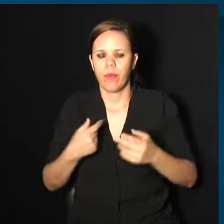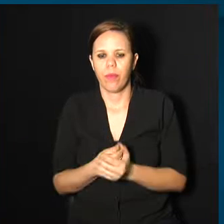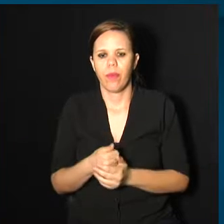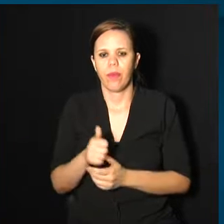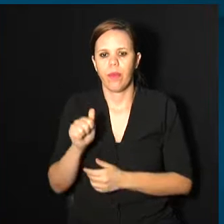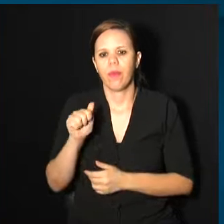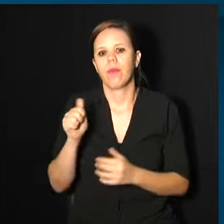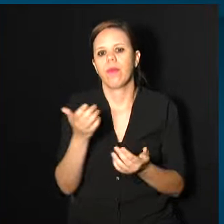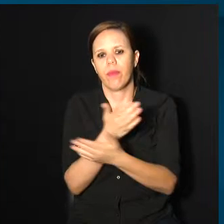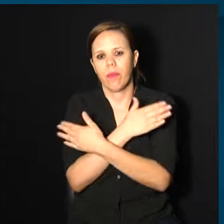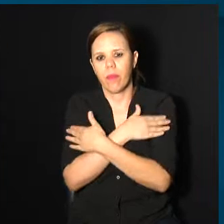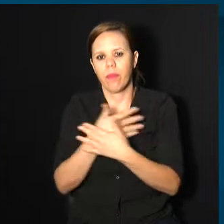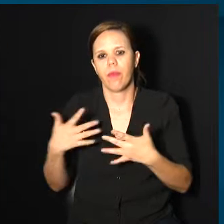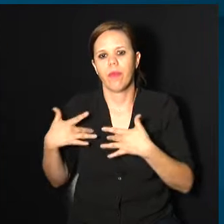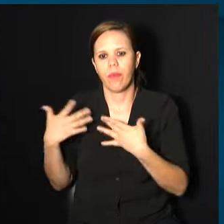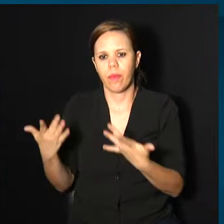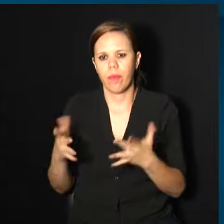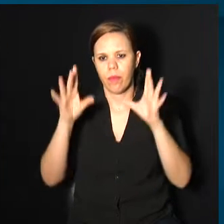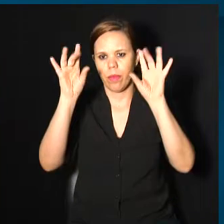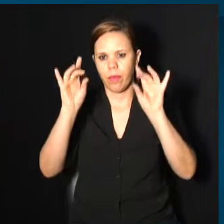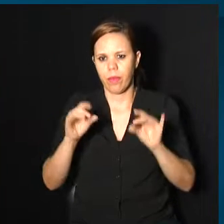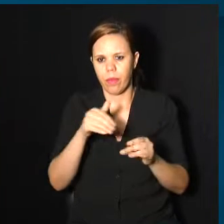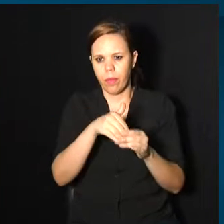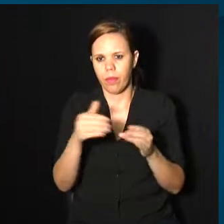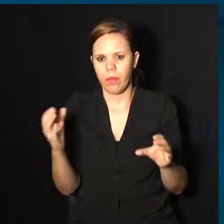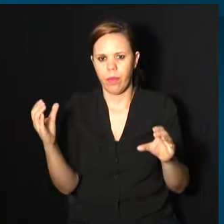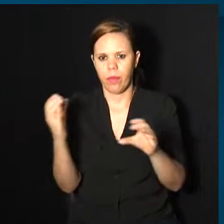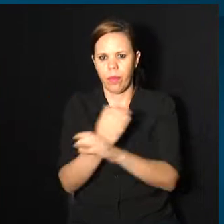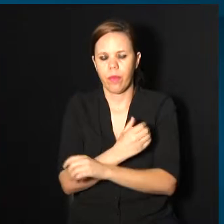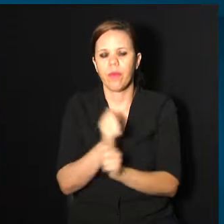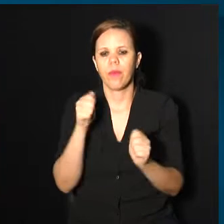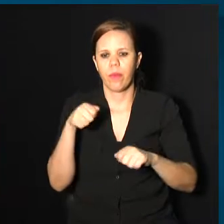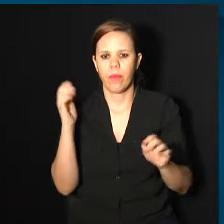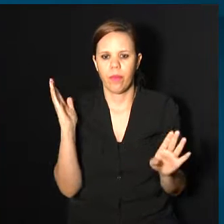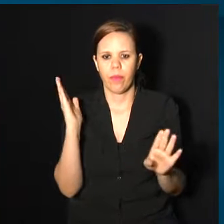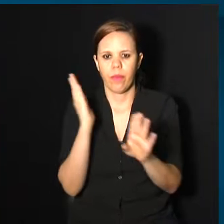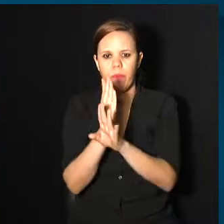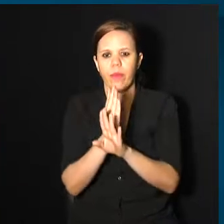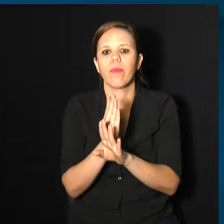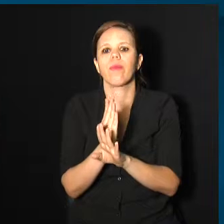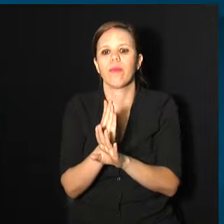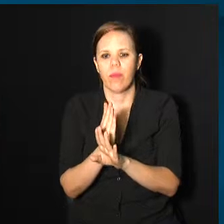Abraço Solidário. Os detalhes da votação completa você encontra no